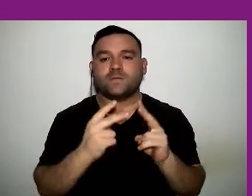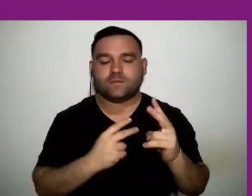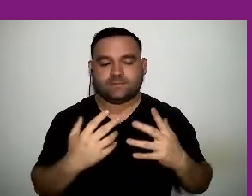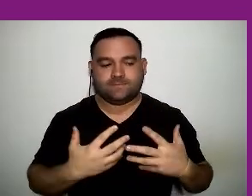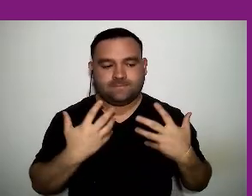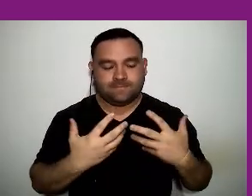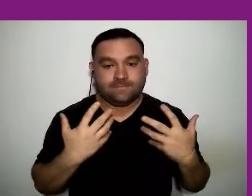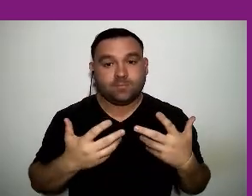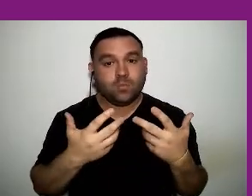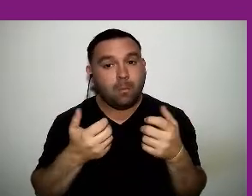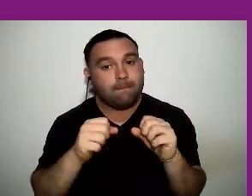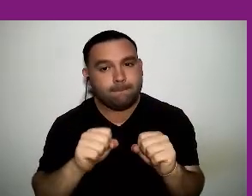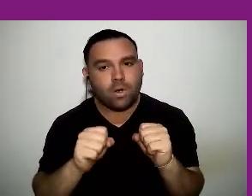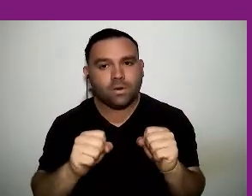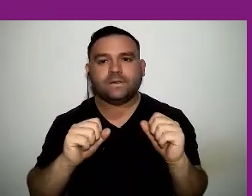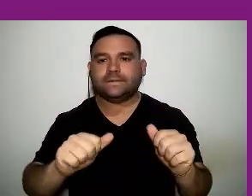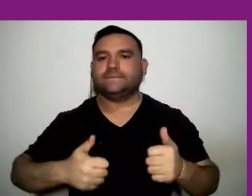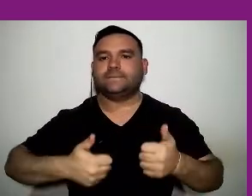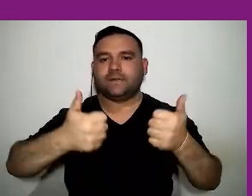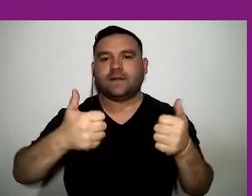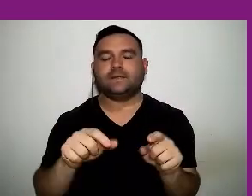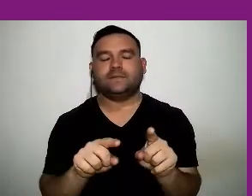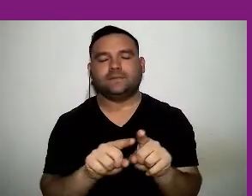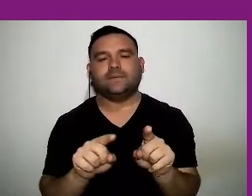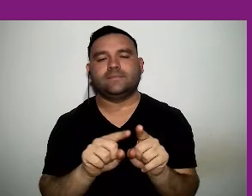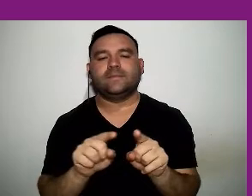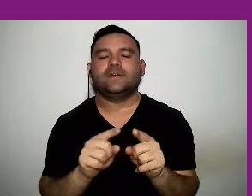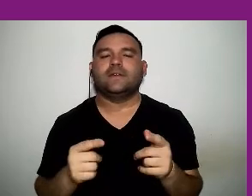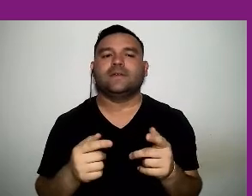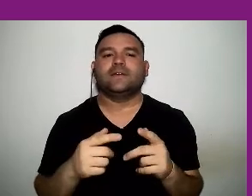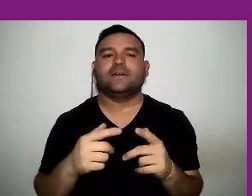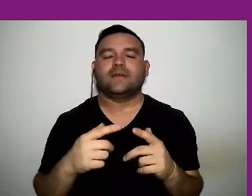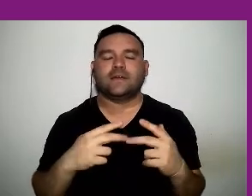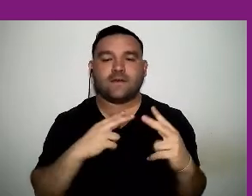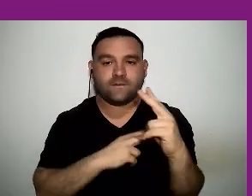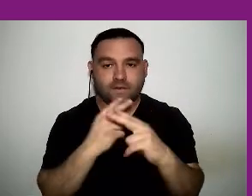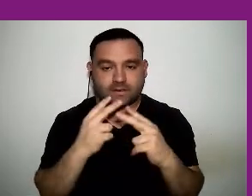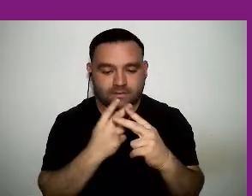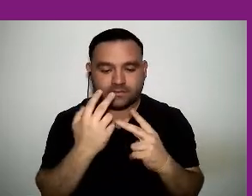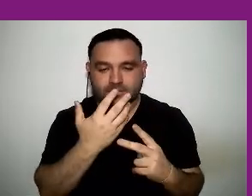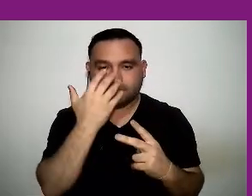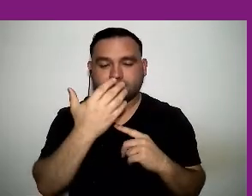você pode melhorar, e desde então esse tipo de ventilação